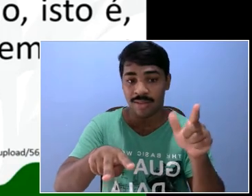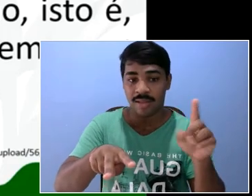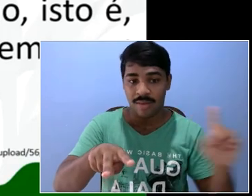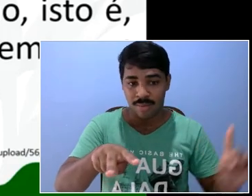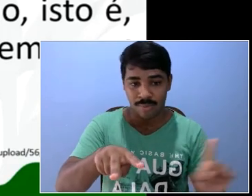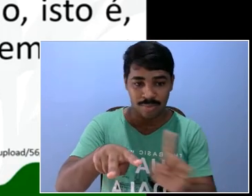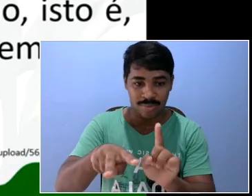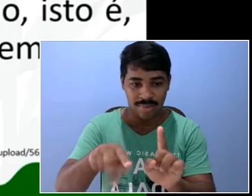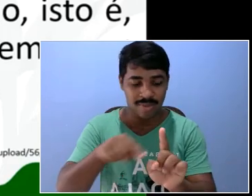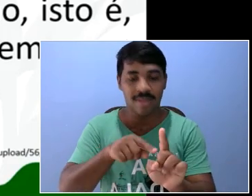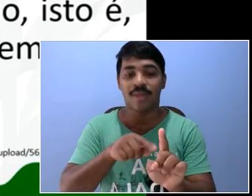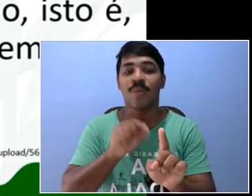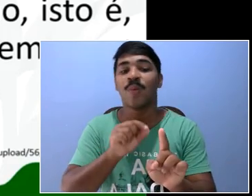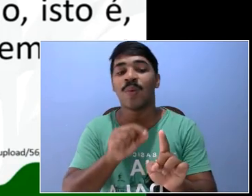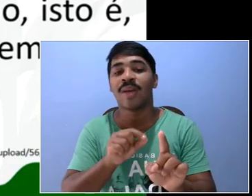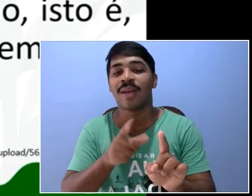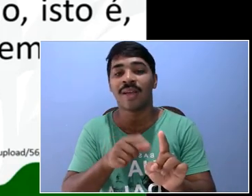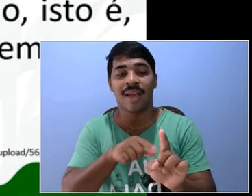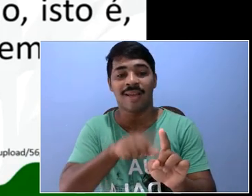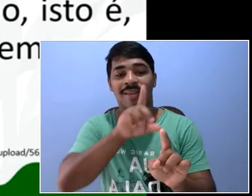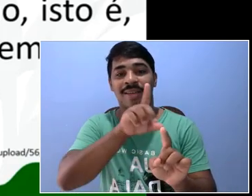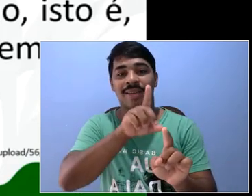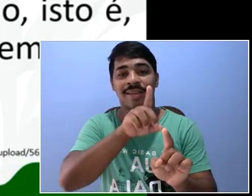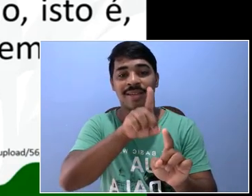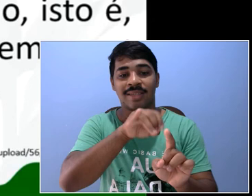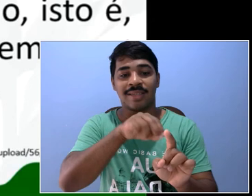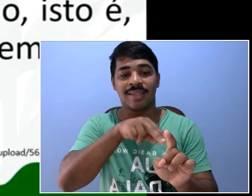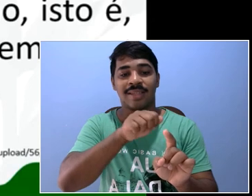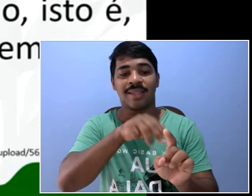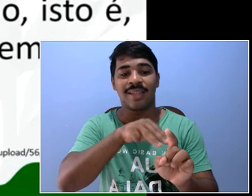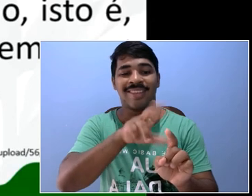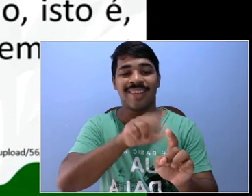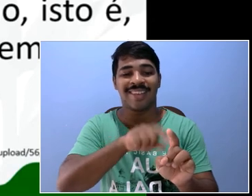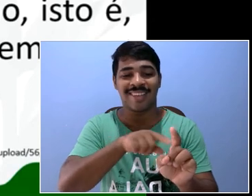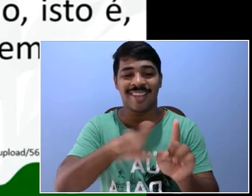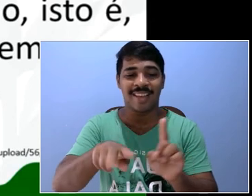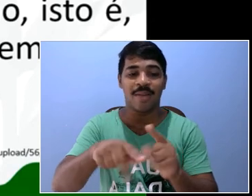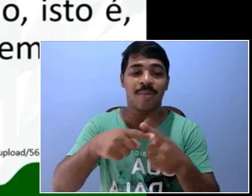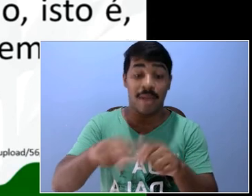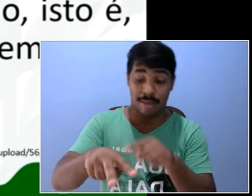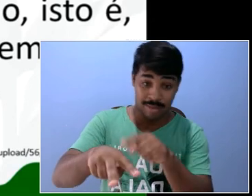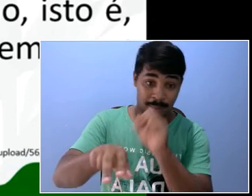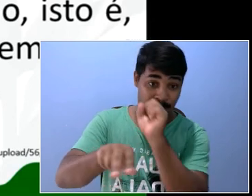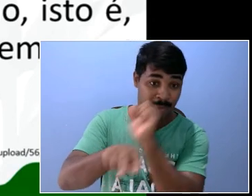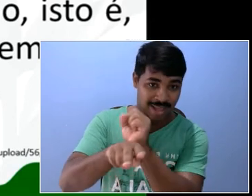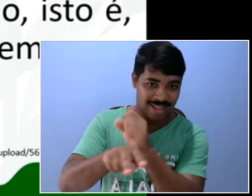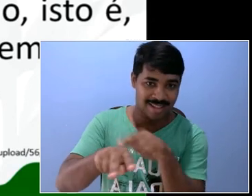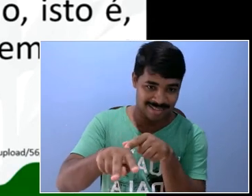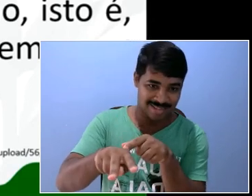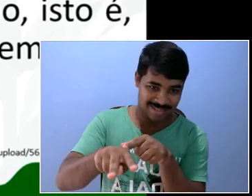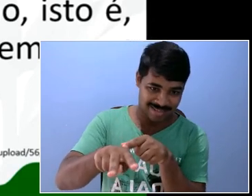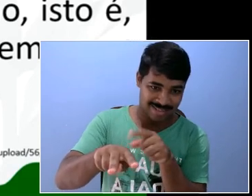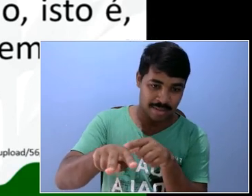o pai, nesse caso, ele está usando o princípio fundamental da dinâmica. Por quê? Um objeto sob a ação